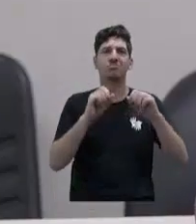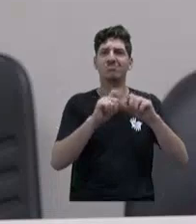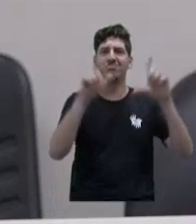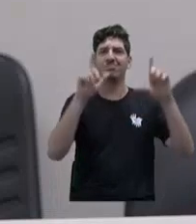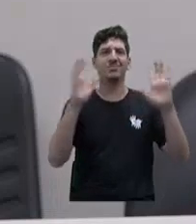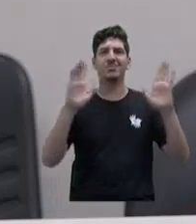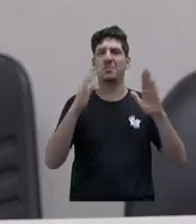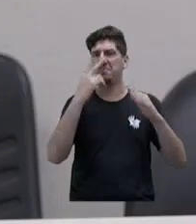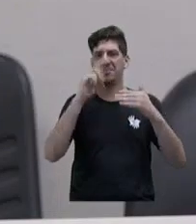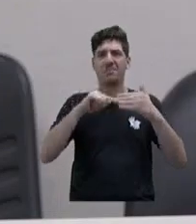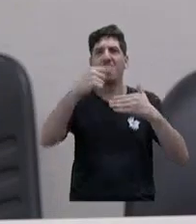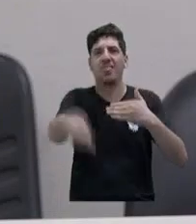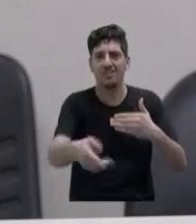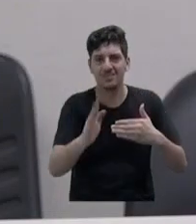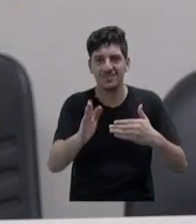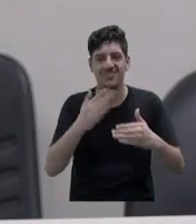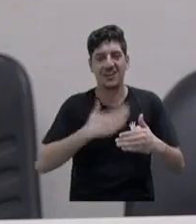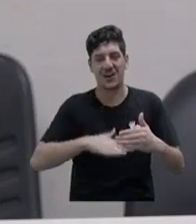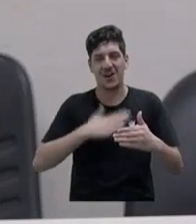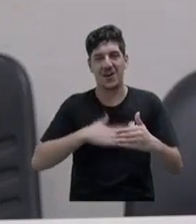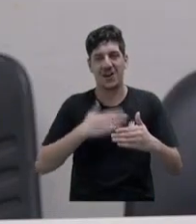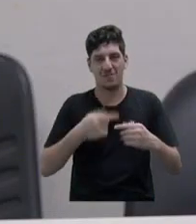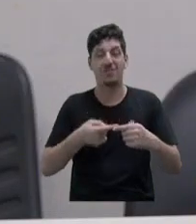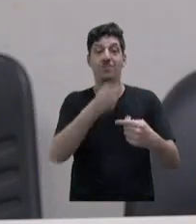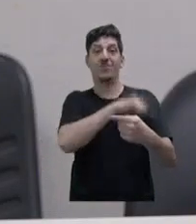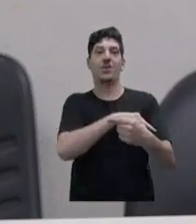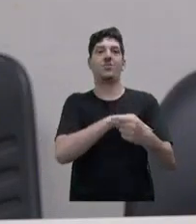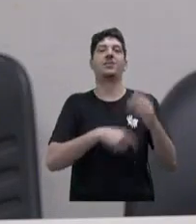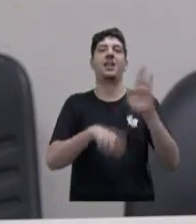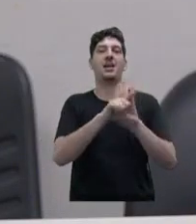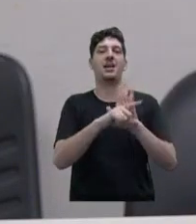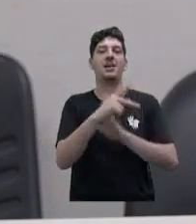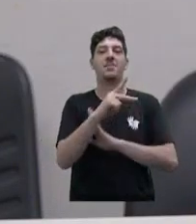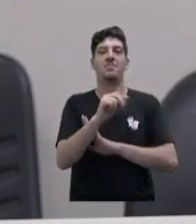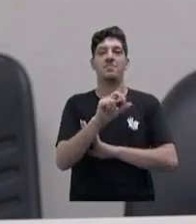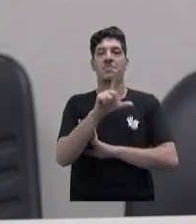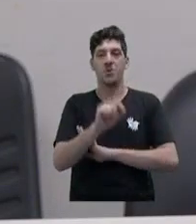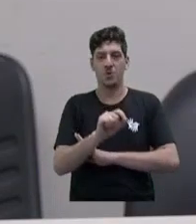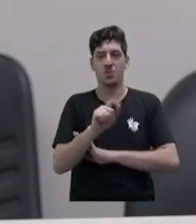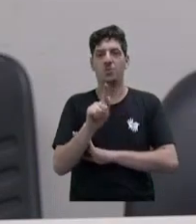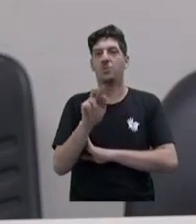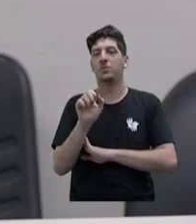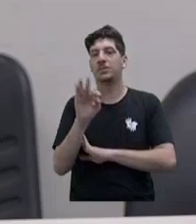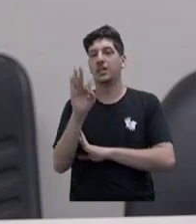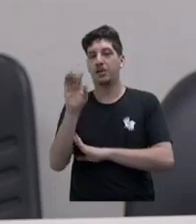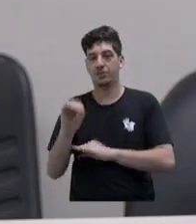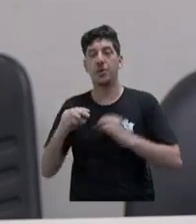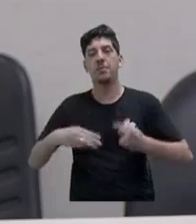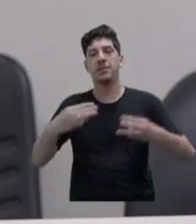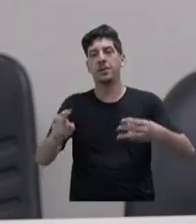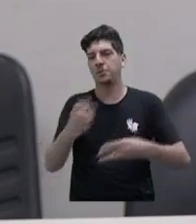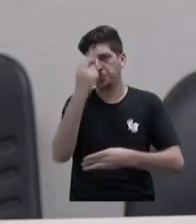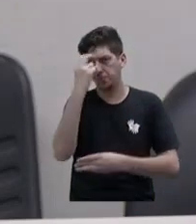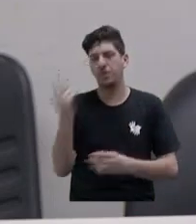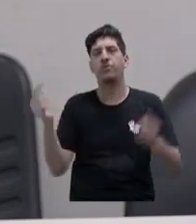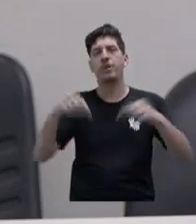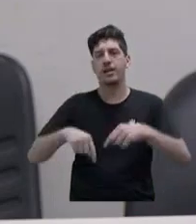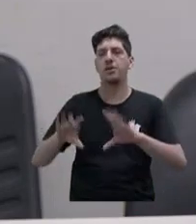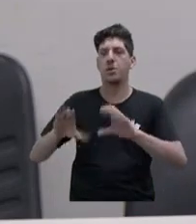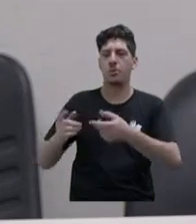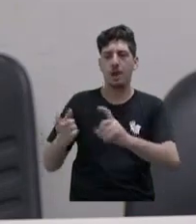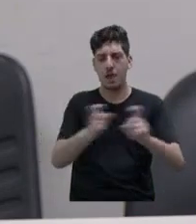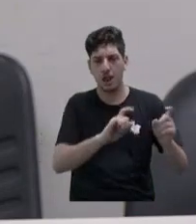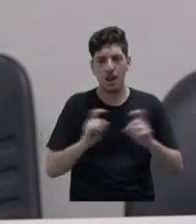muito para frente, né? Deixa eu falar, então, da Lei Paulo Gustavo, que nós estamos... O Ministério da Cultura veio aqui, já fez a oficina